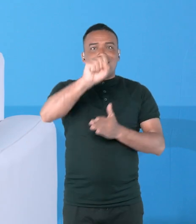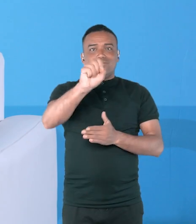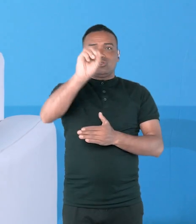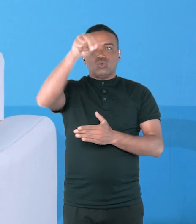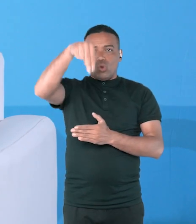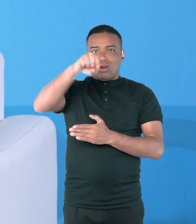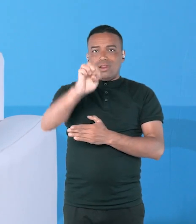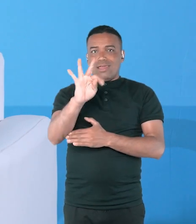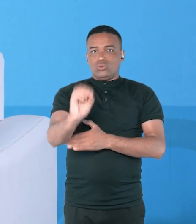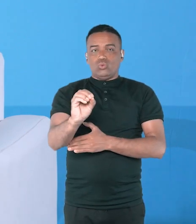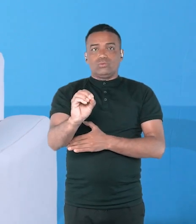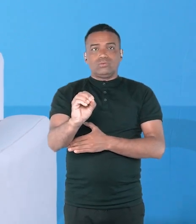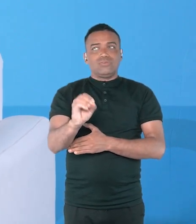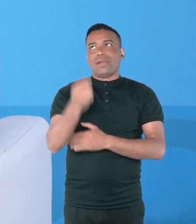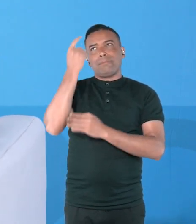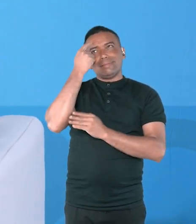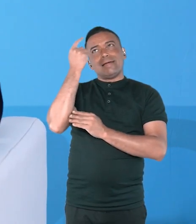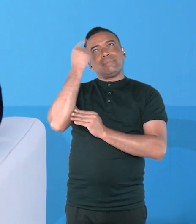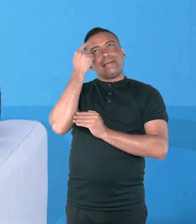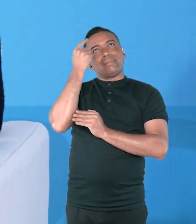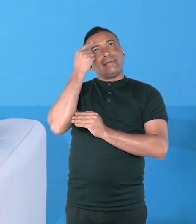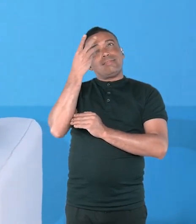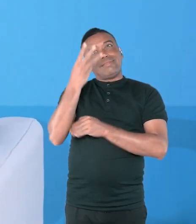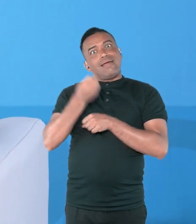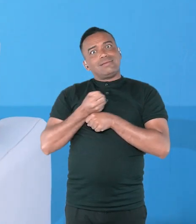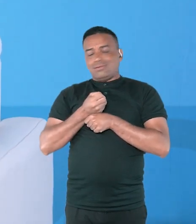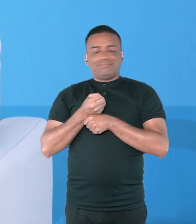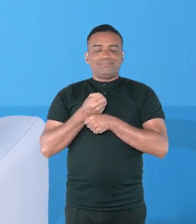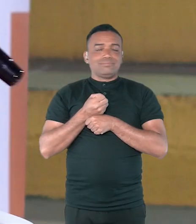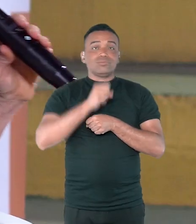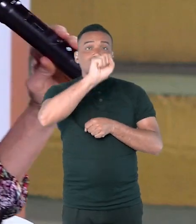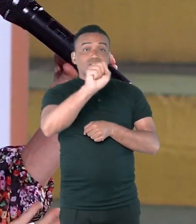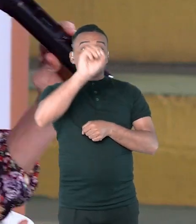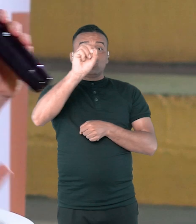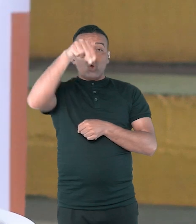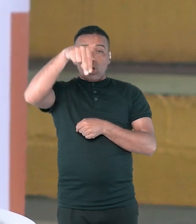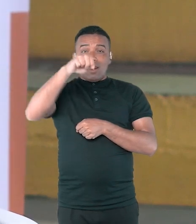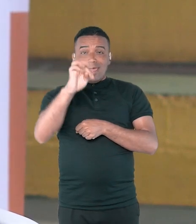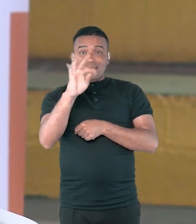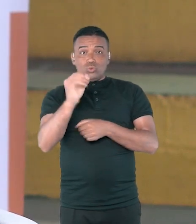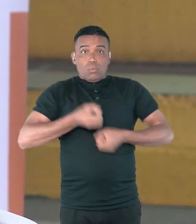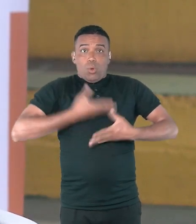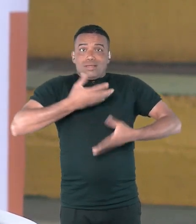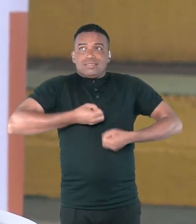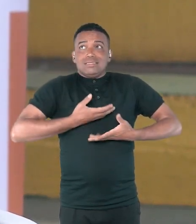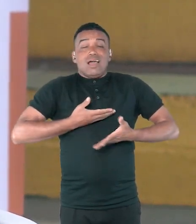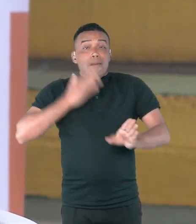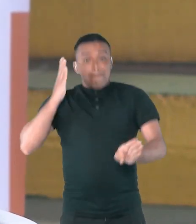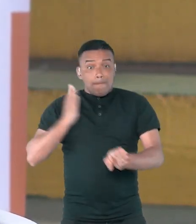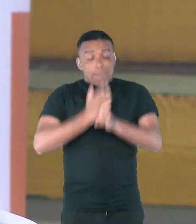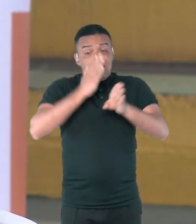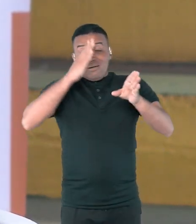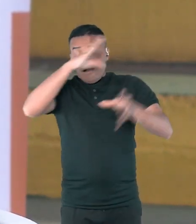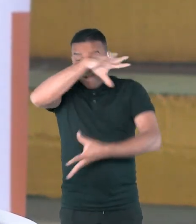assim? Não sei, estou falando uma heresia? Não. Ele não fica pensando naquele soneto 3 anos. E aquele soneto ele tem um imediatismo de